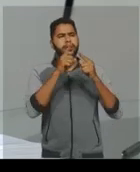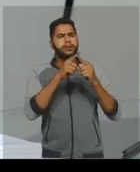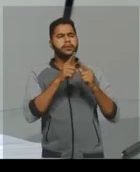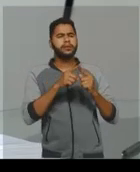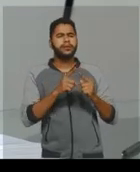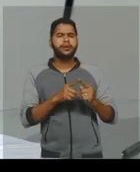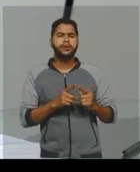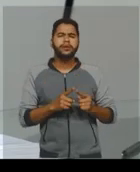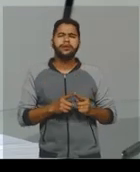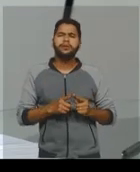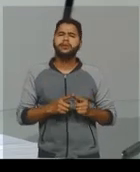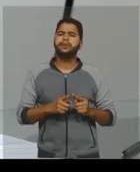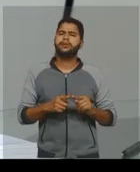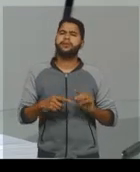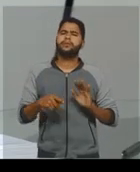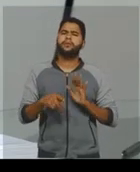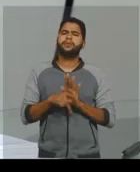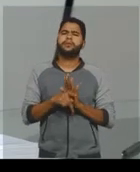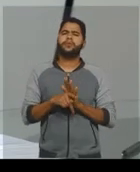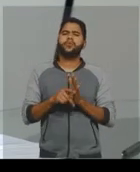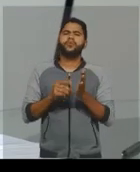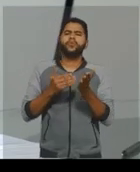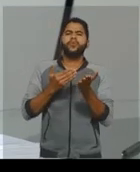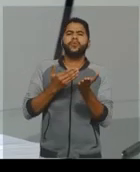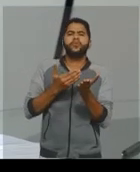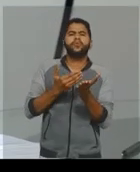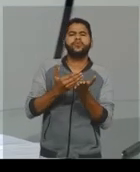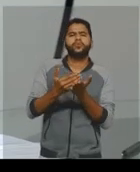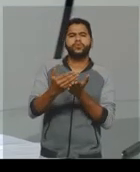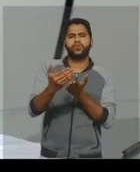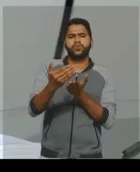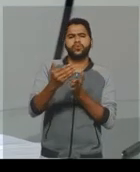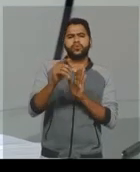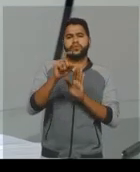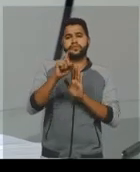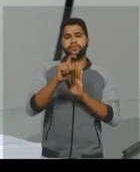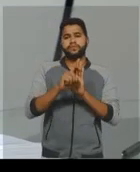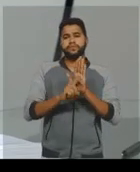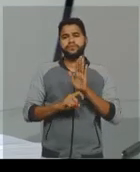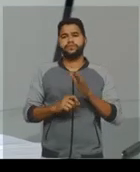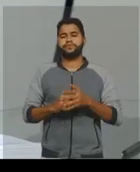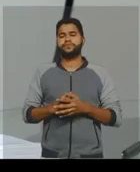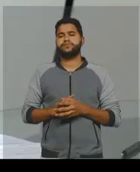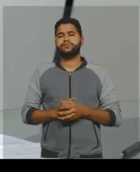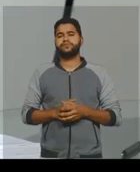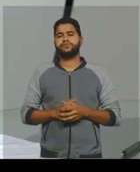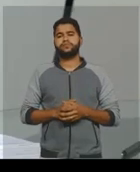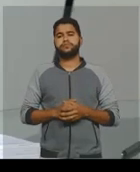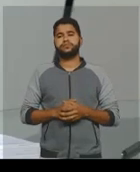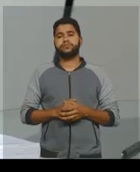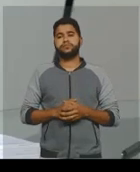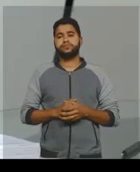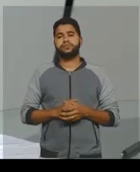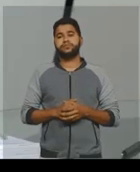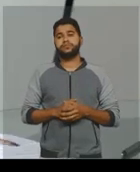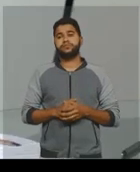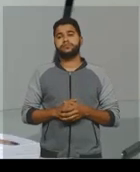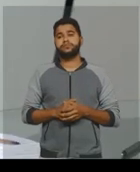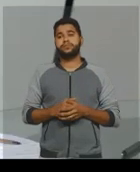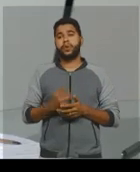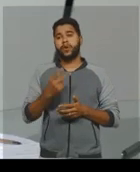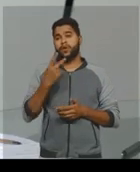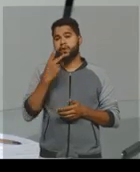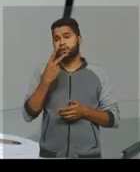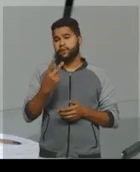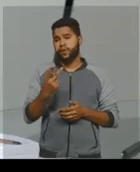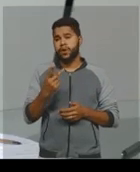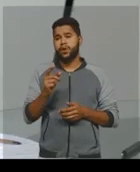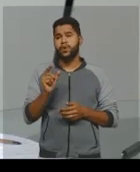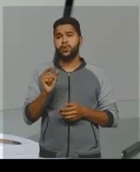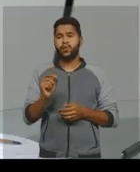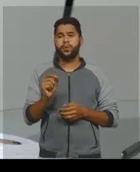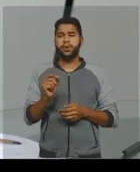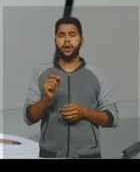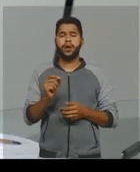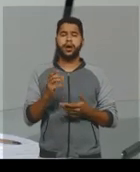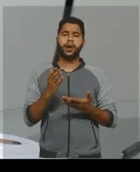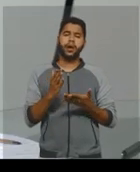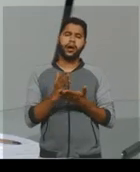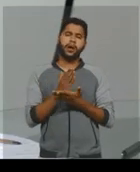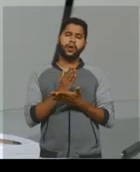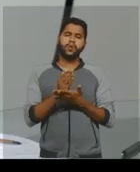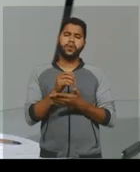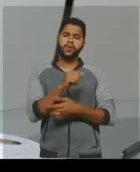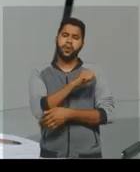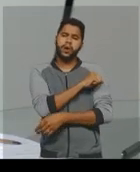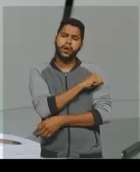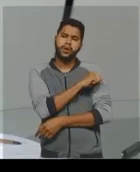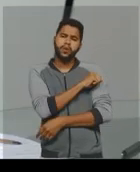de uma introdução da redação, né? E geralmente fala assim, muitos alunos falam